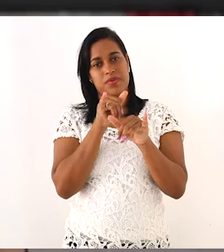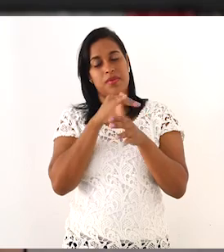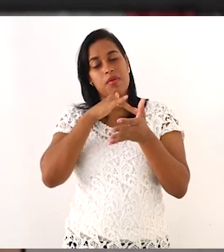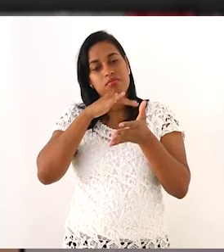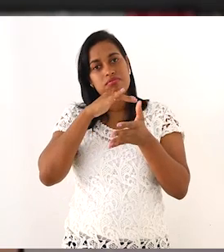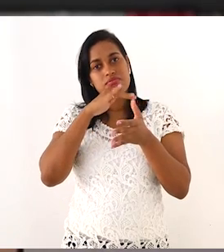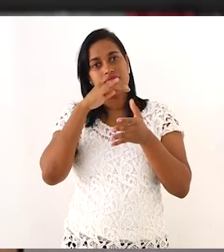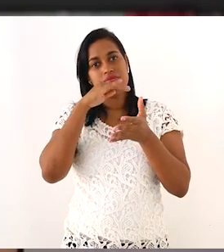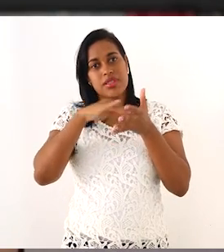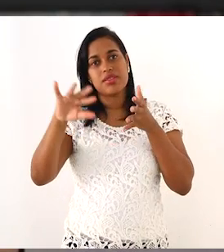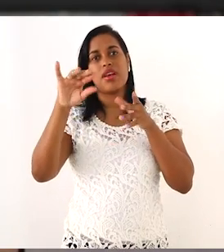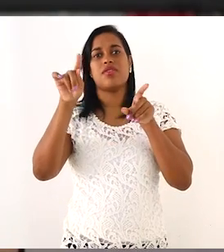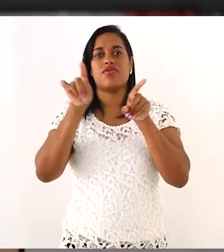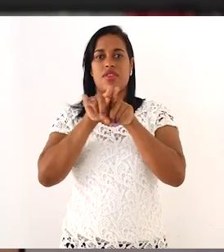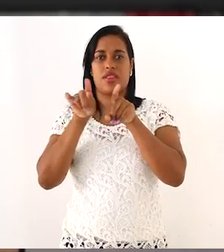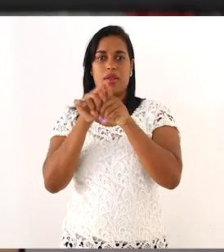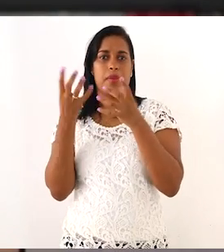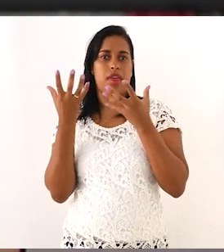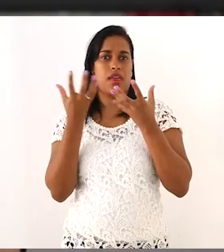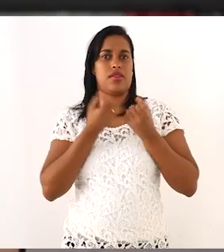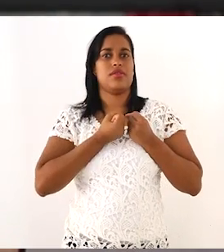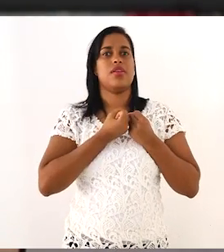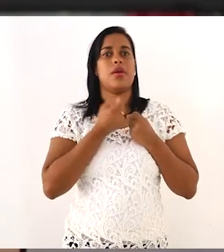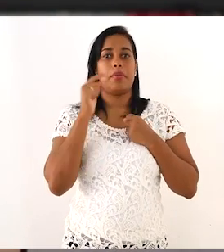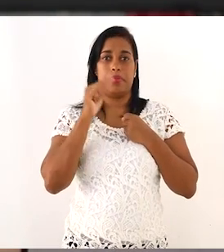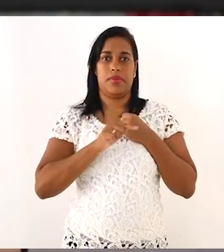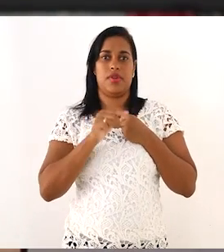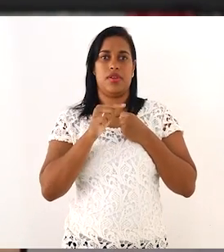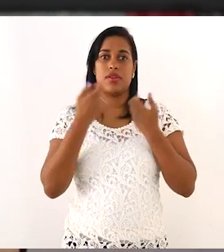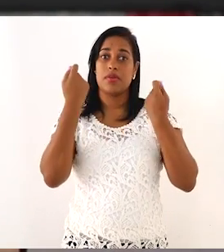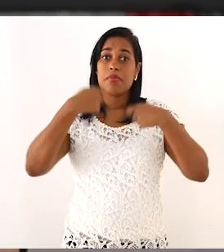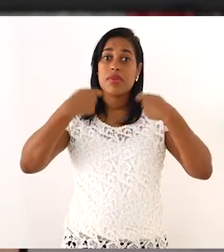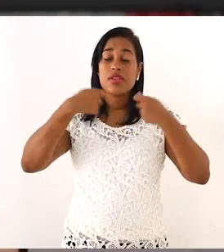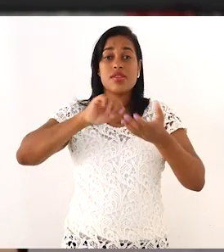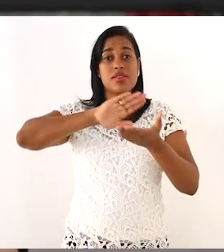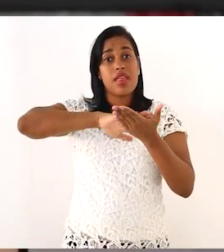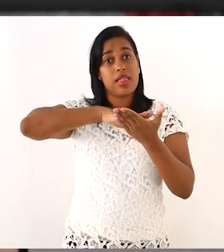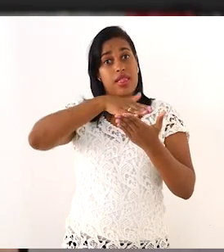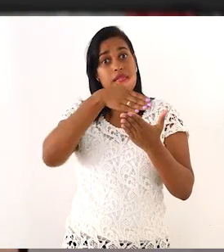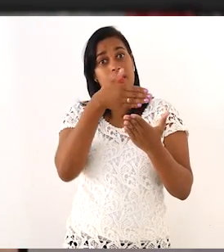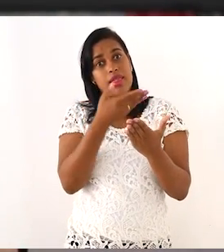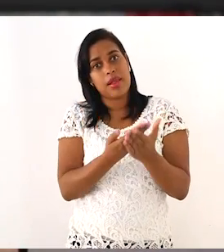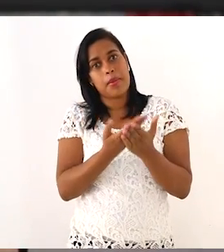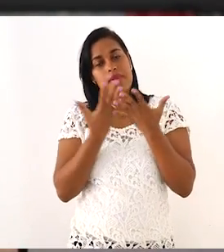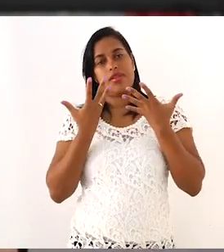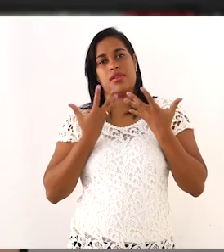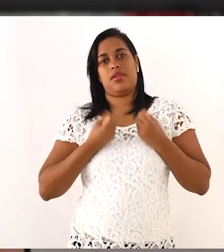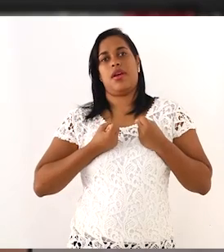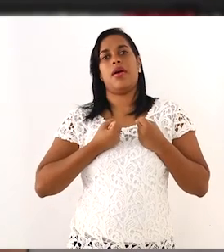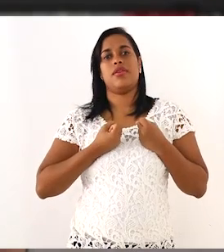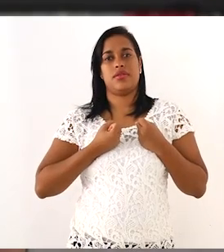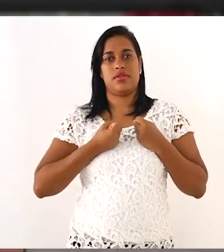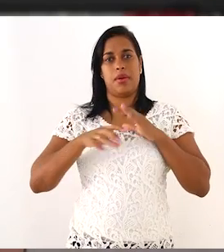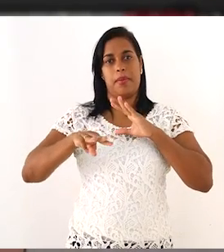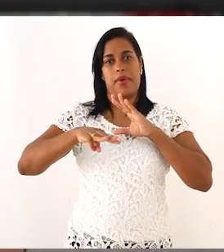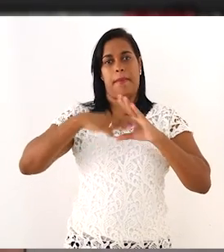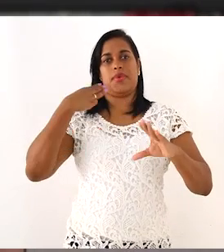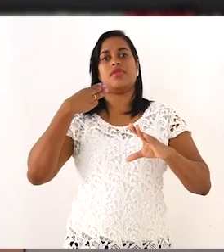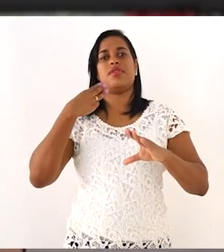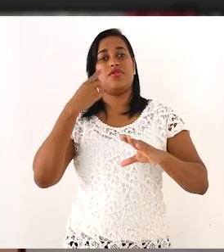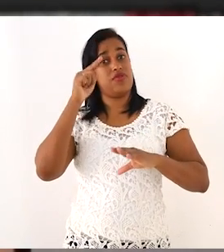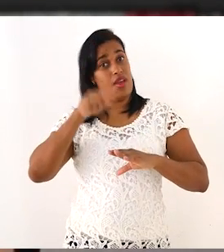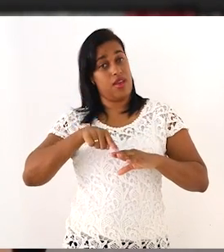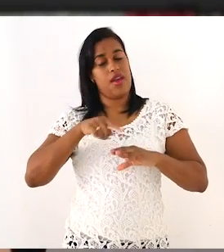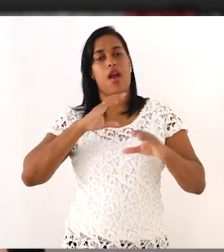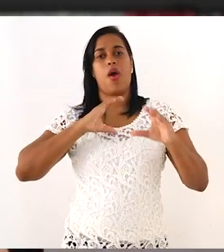mensagem, e o receptor, que é aquele que vai interpretar, que vai receber a mensagem. E assim se estabelece a